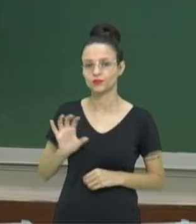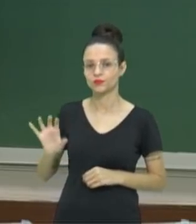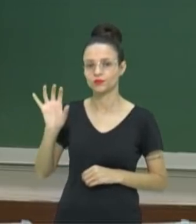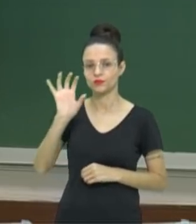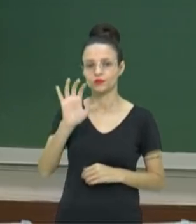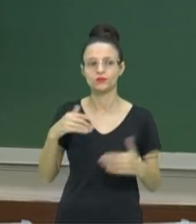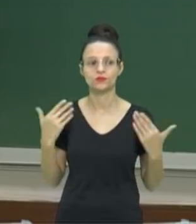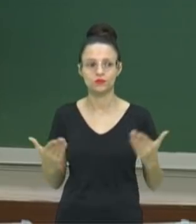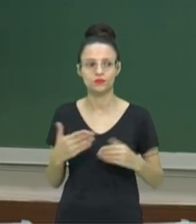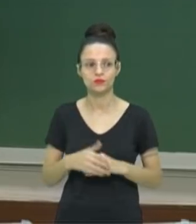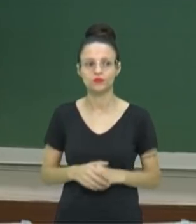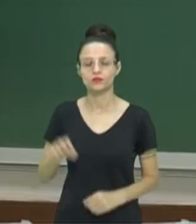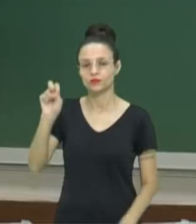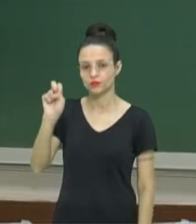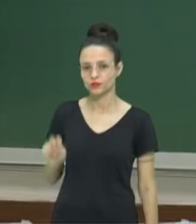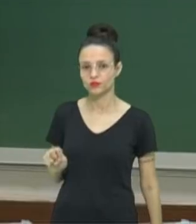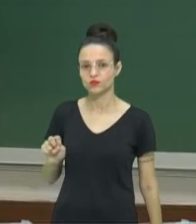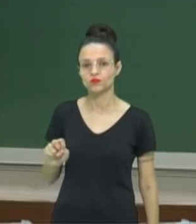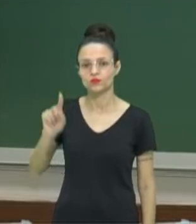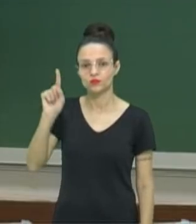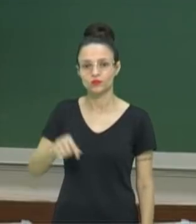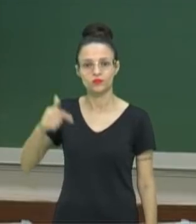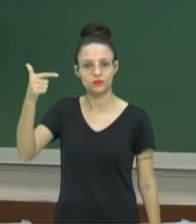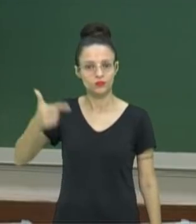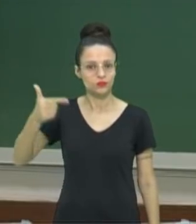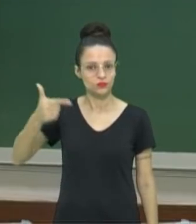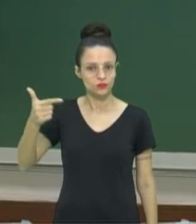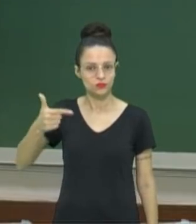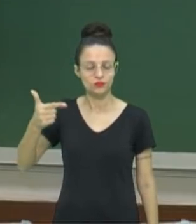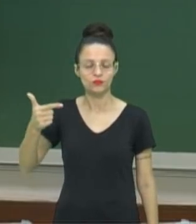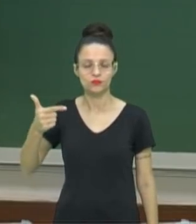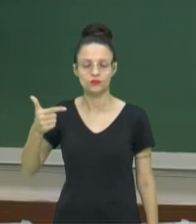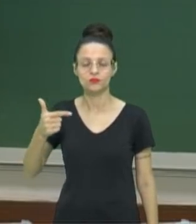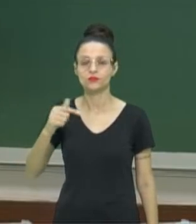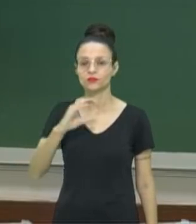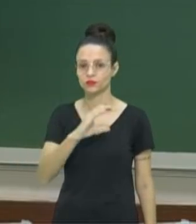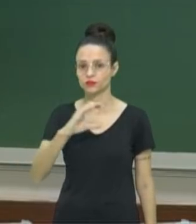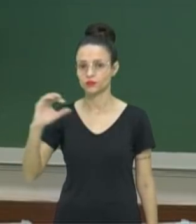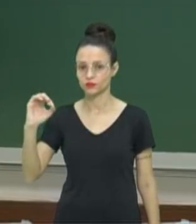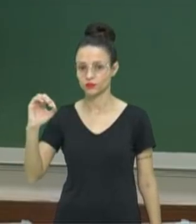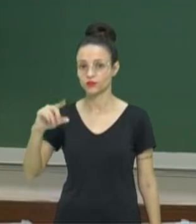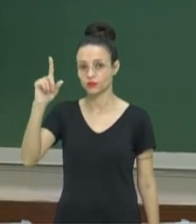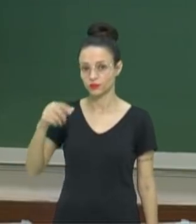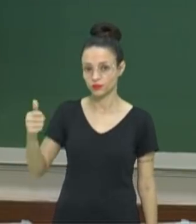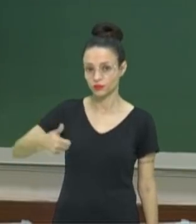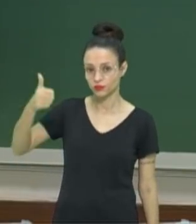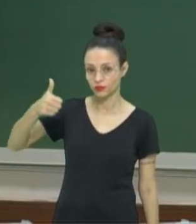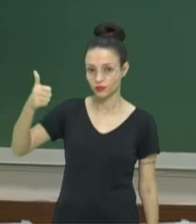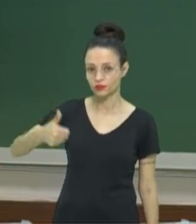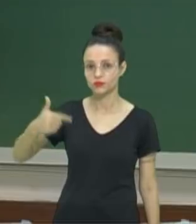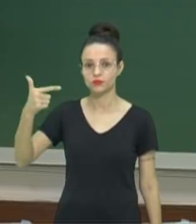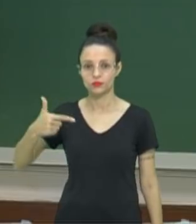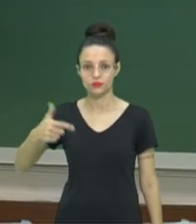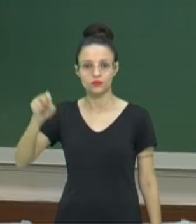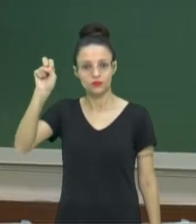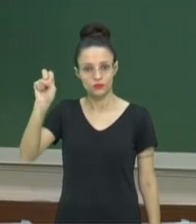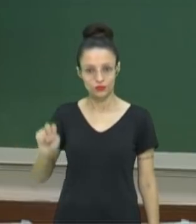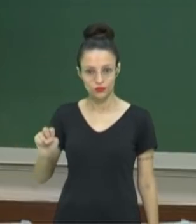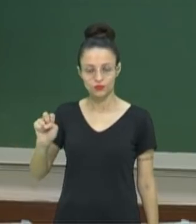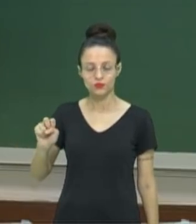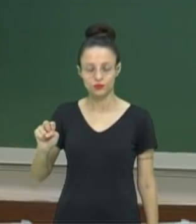O que que nós vamos ter ali? A região sul como a segunda, né? O centro-oeste é a primeira, e aí o sul